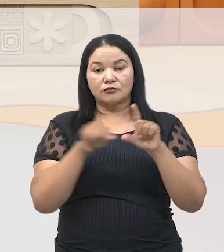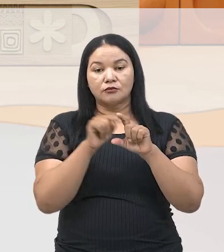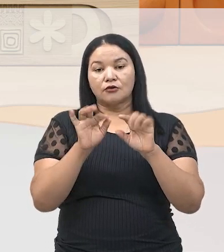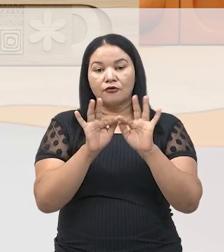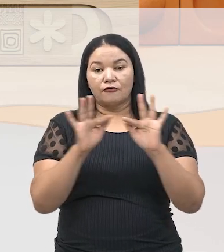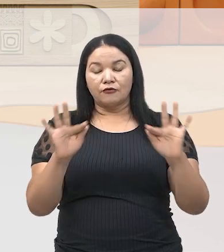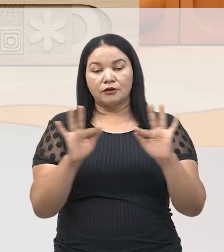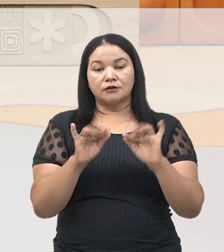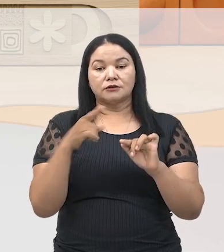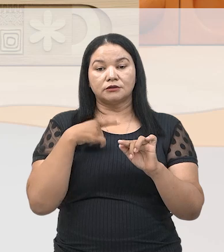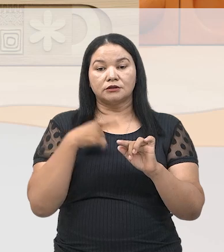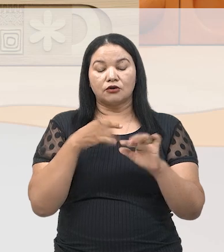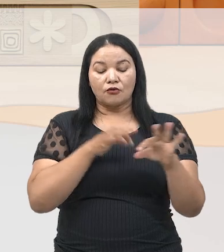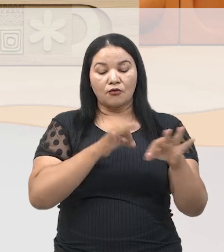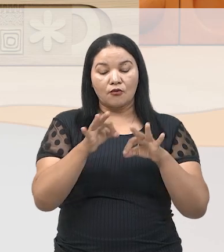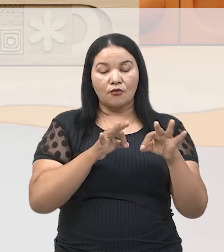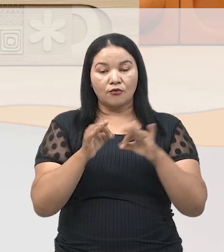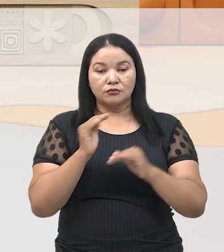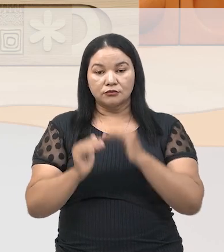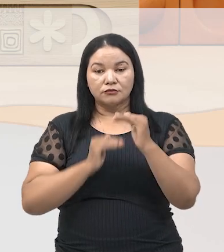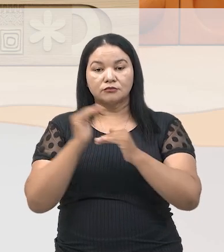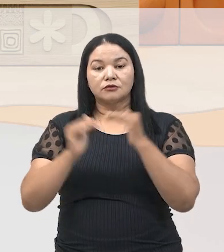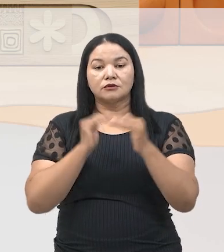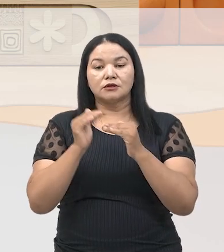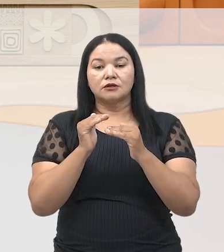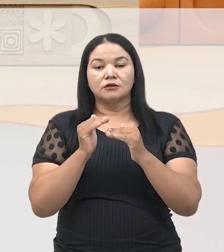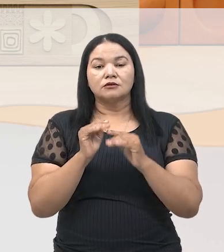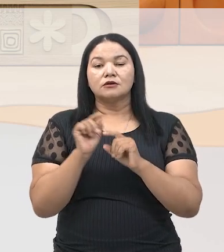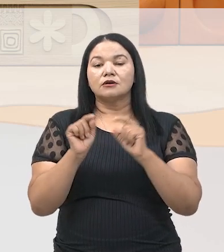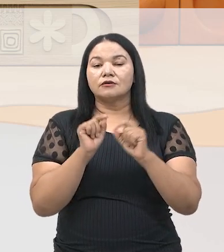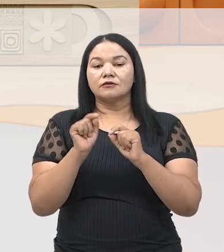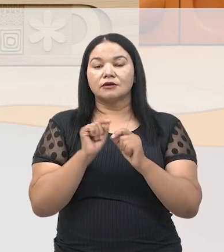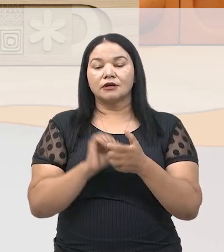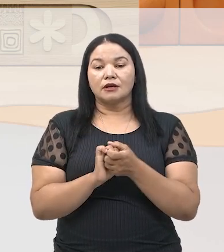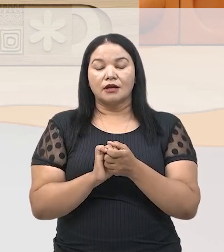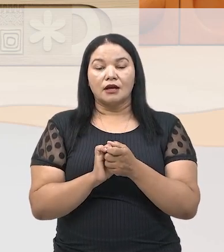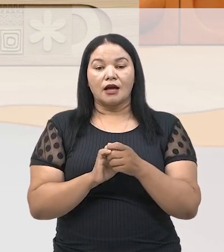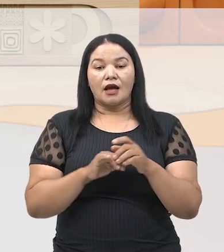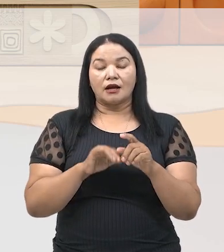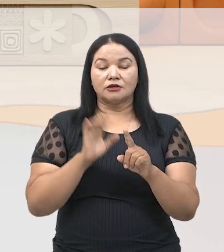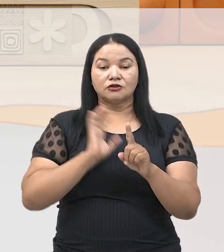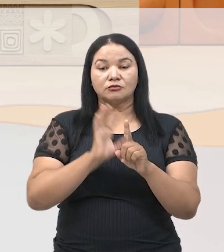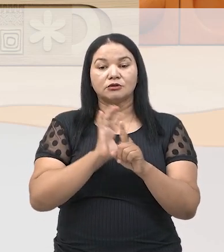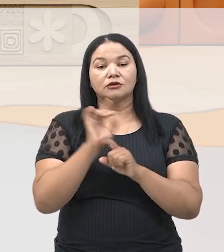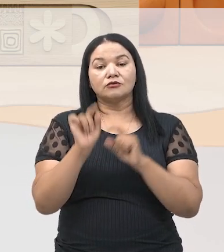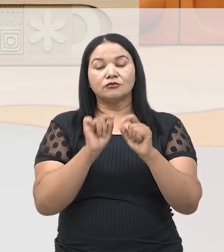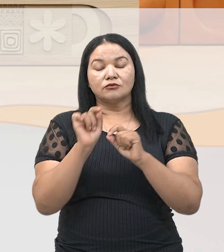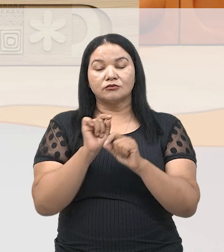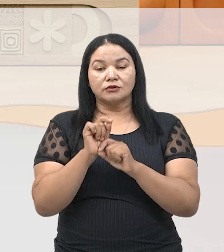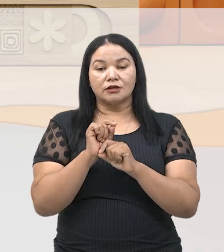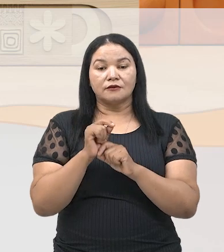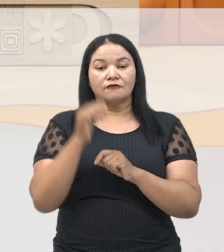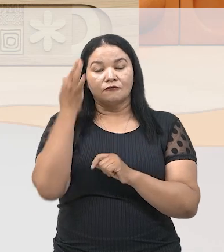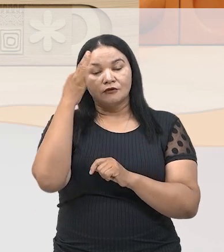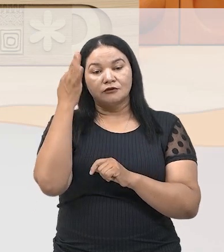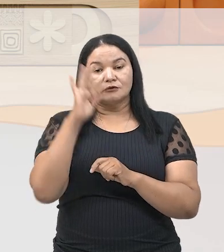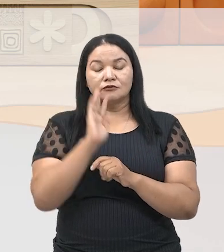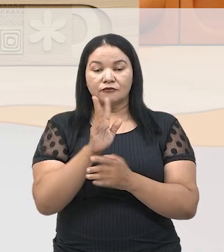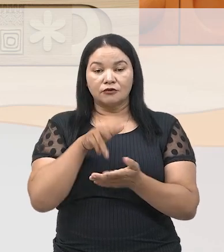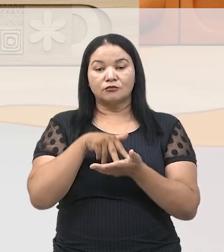frase ordem e progresso, né, que é inspirada na filosofia positivista e resume